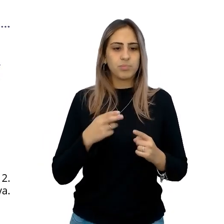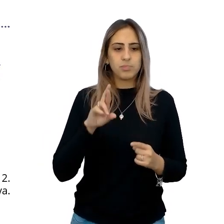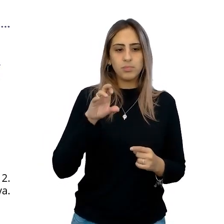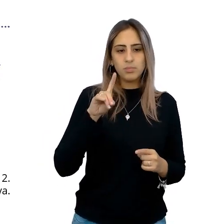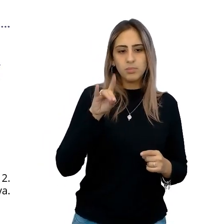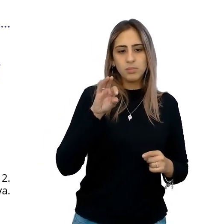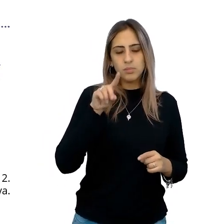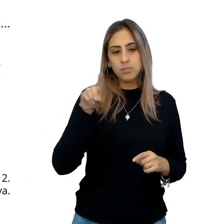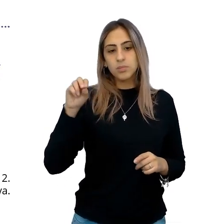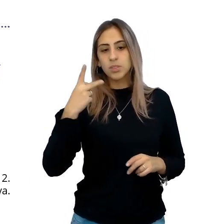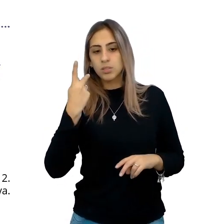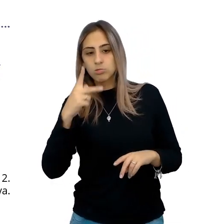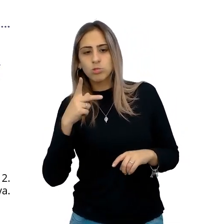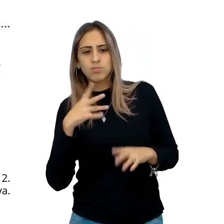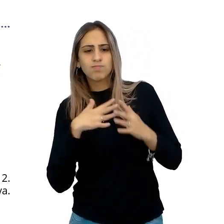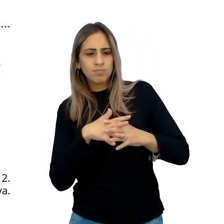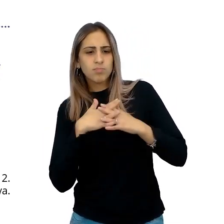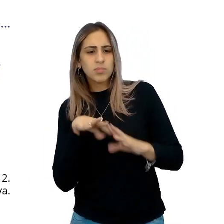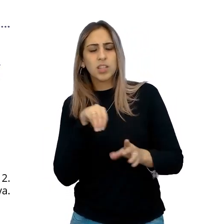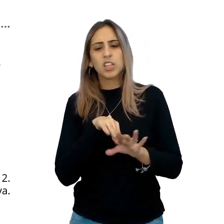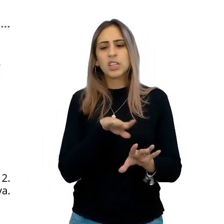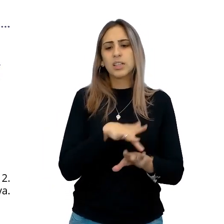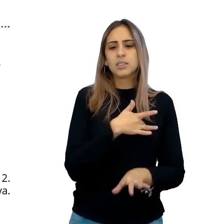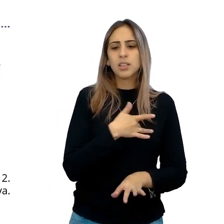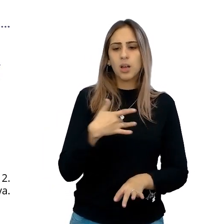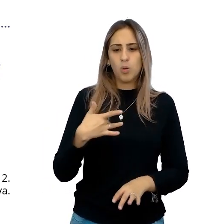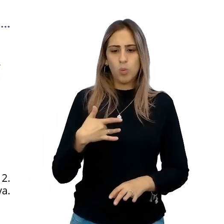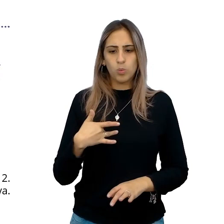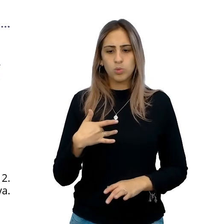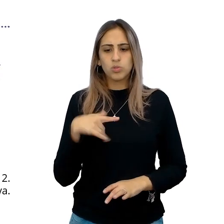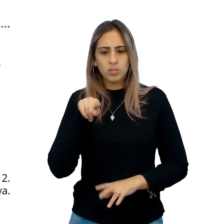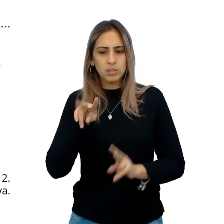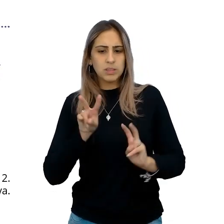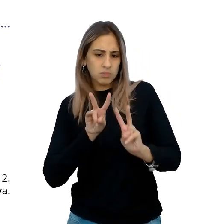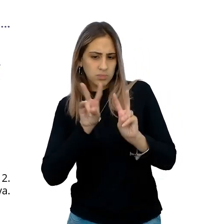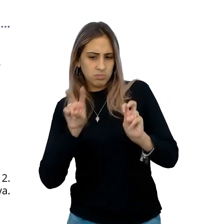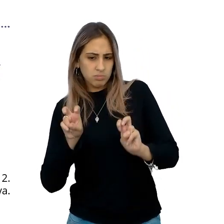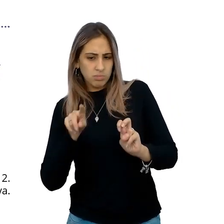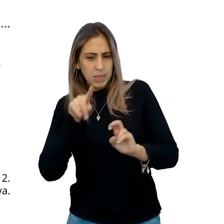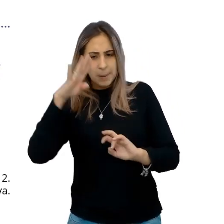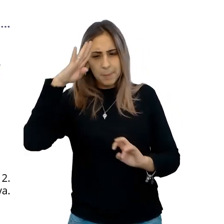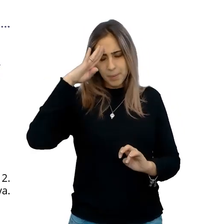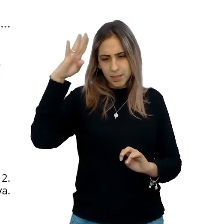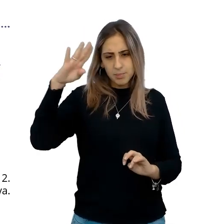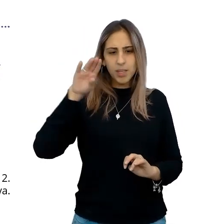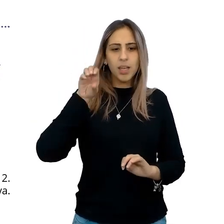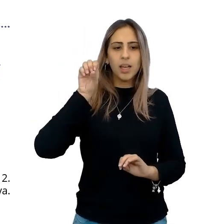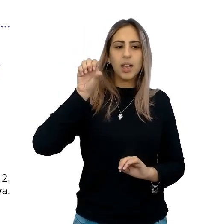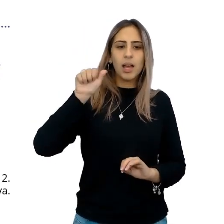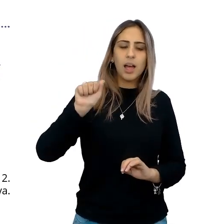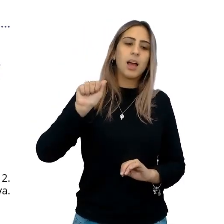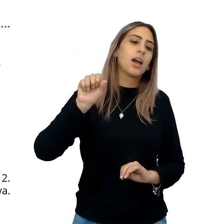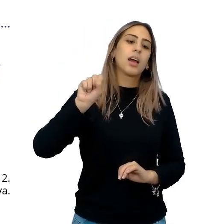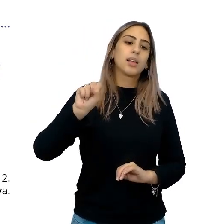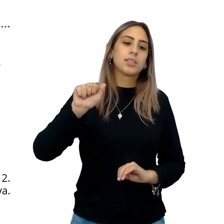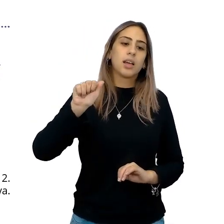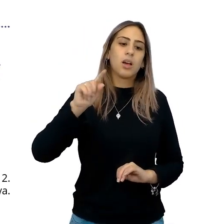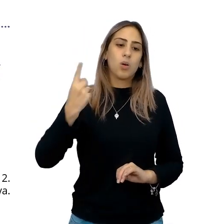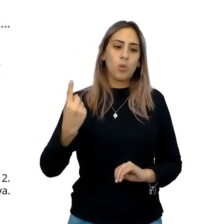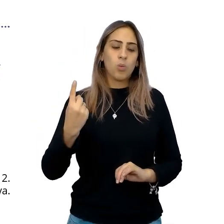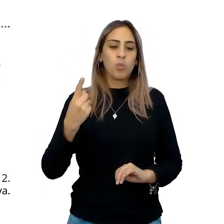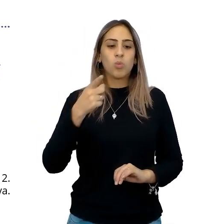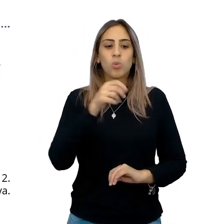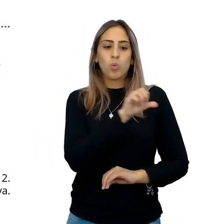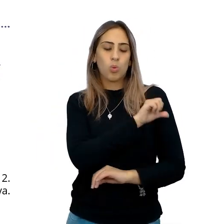radiação e suas implicações na saúde. Tá bem? Esse é o tema principal da SA1 do Caderno Aprender Sempre do 9º